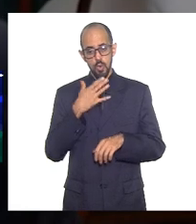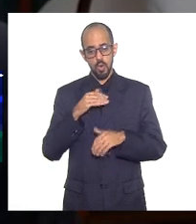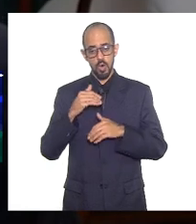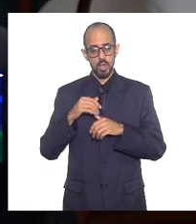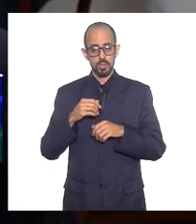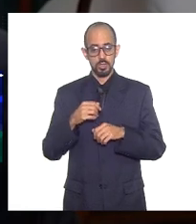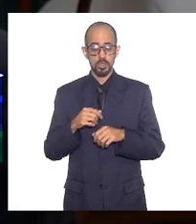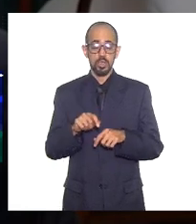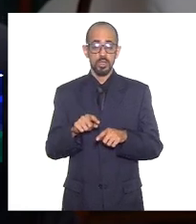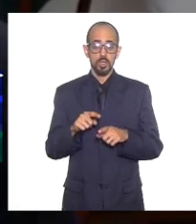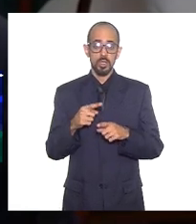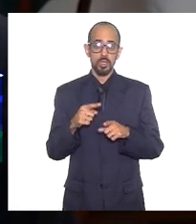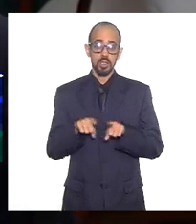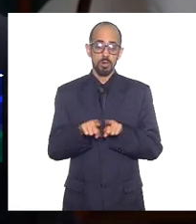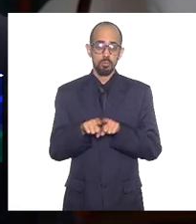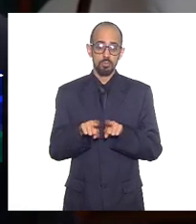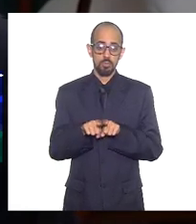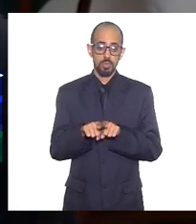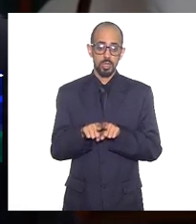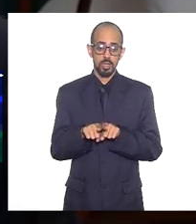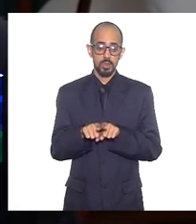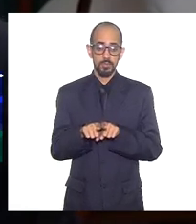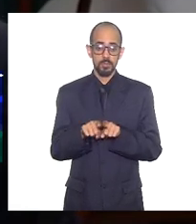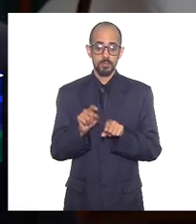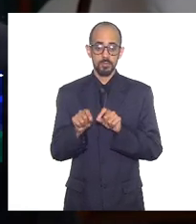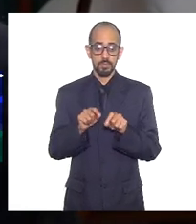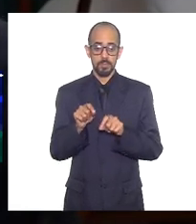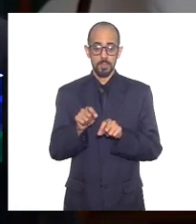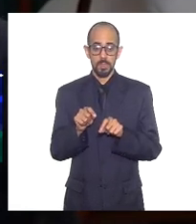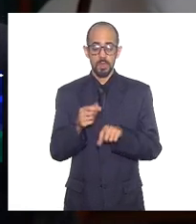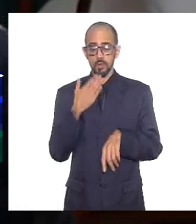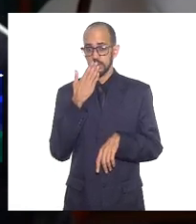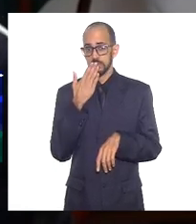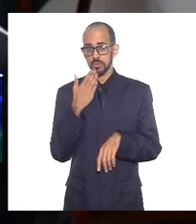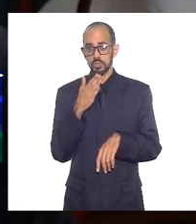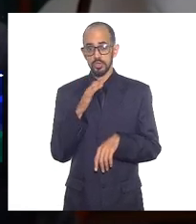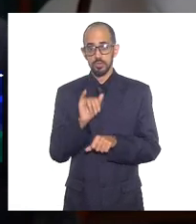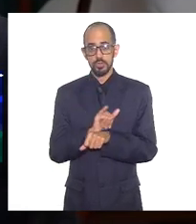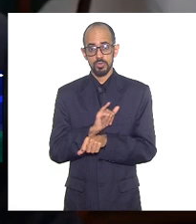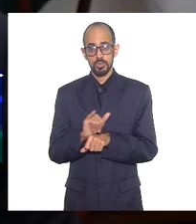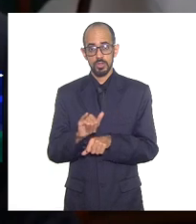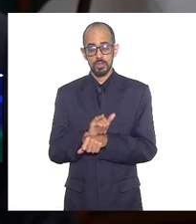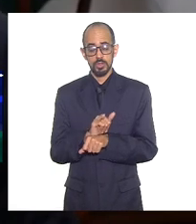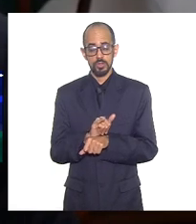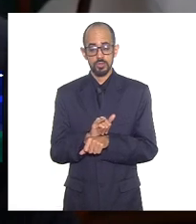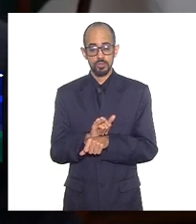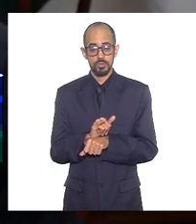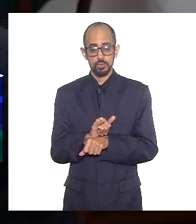e seja também uma espécie de